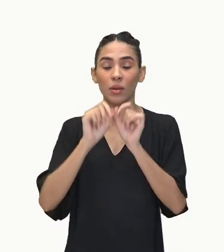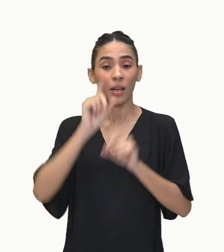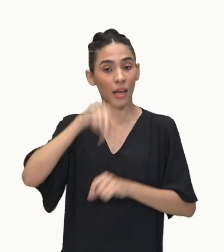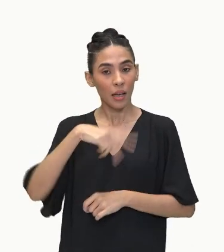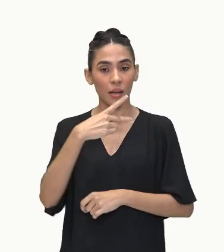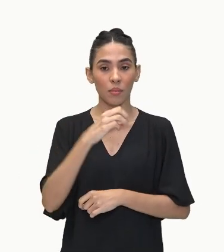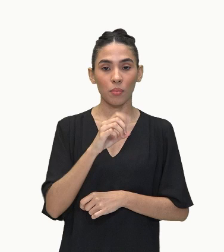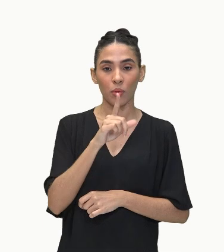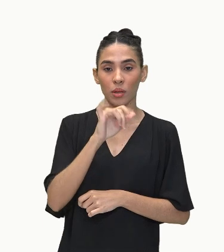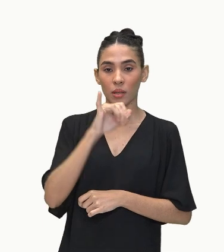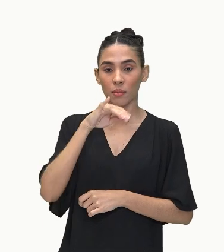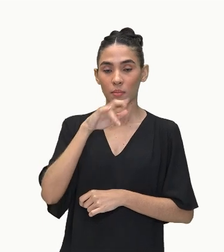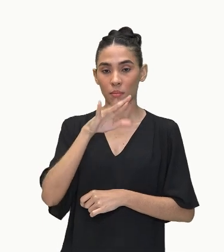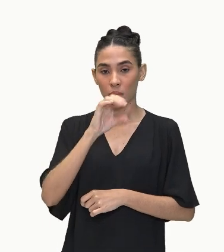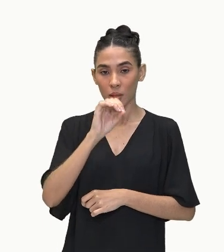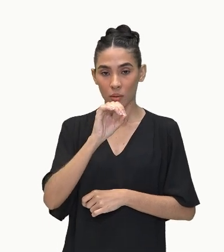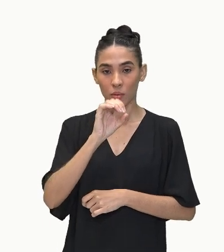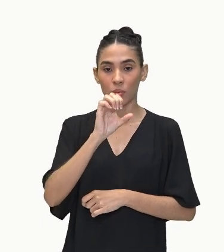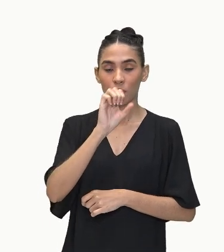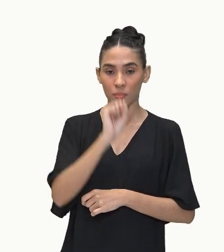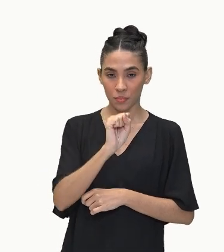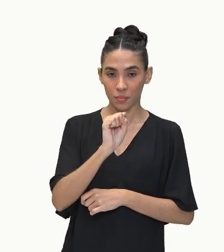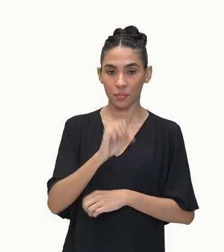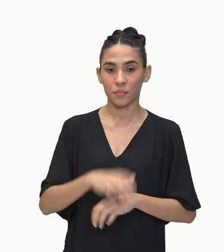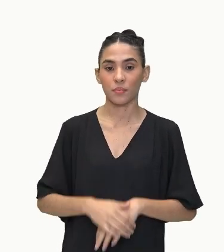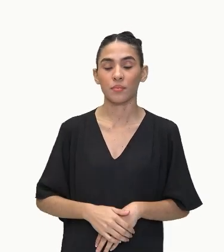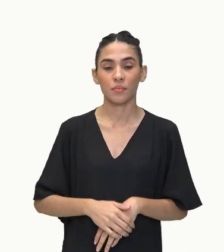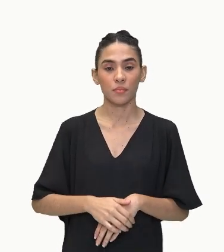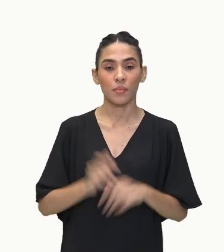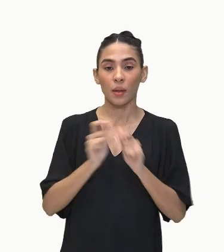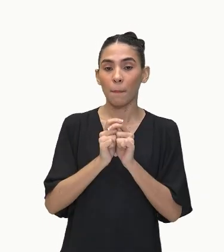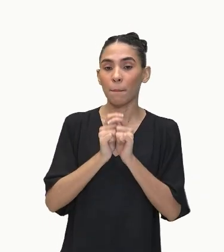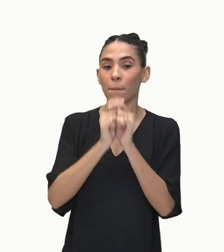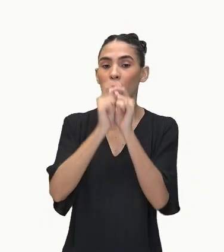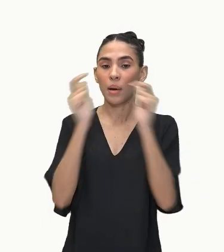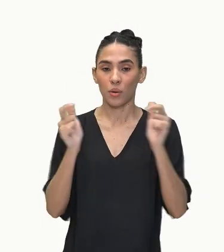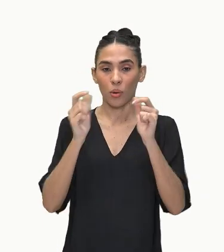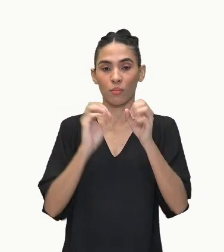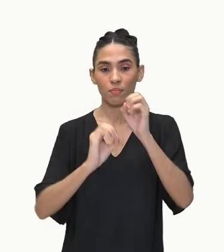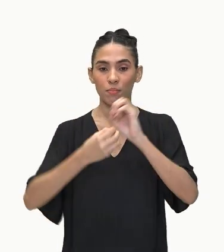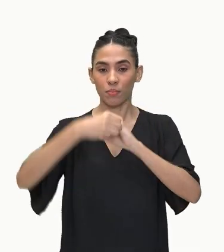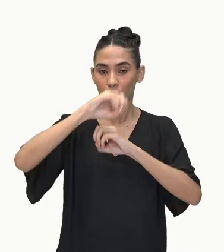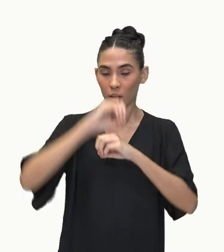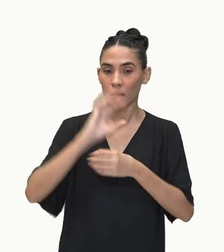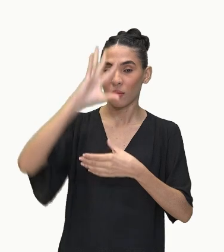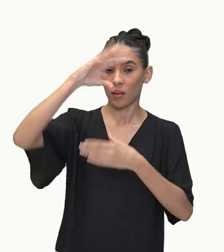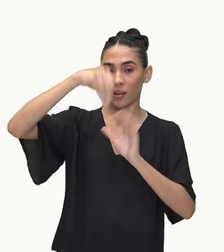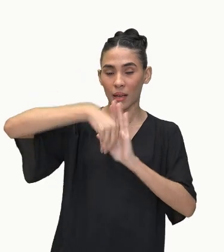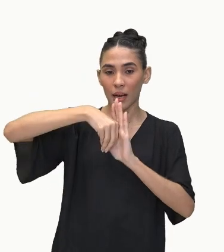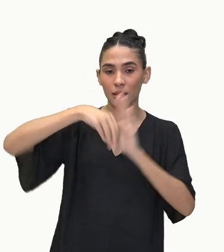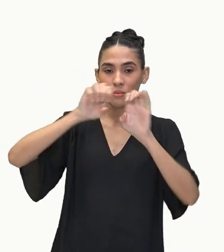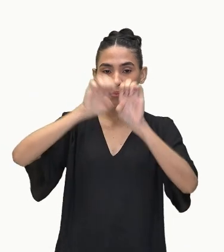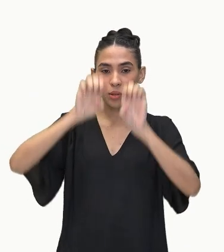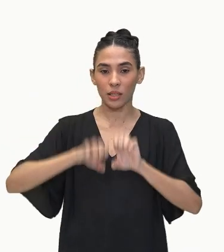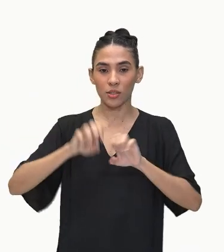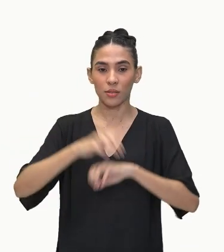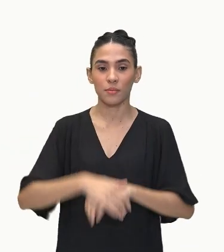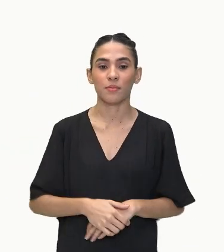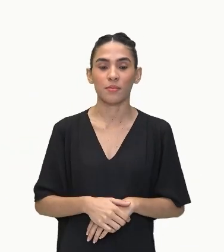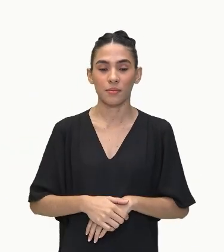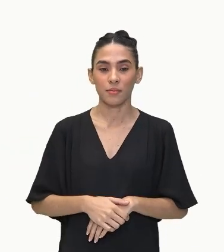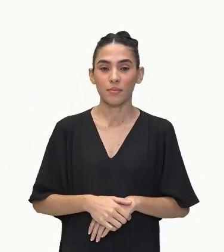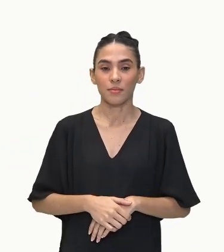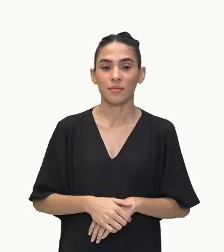Os polissacarídeos são polímeros, as maiores moléculas que tem aí dos